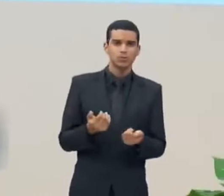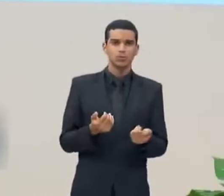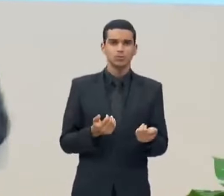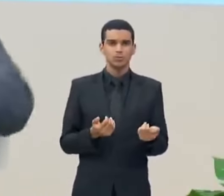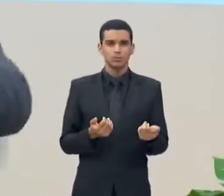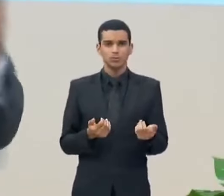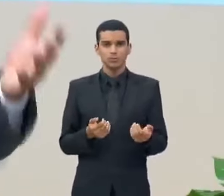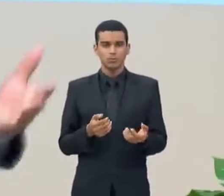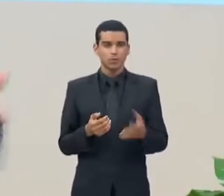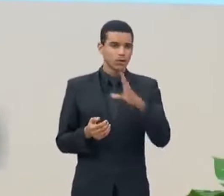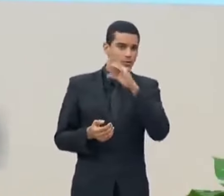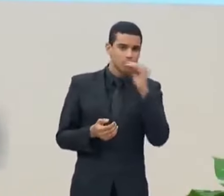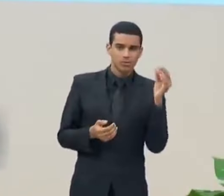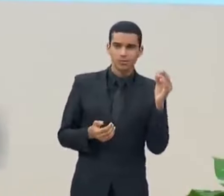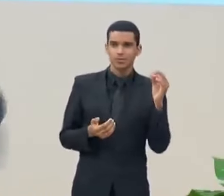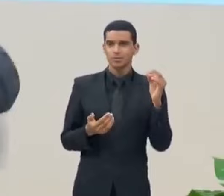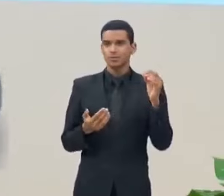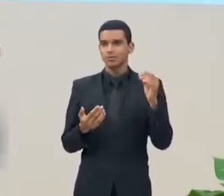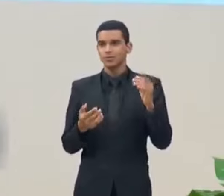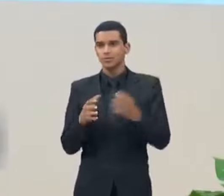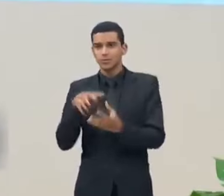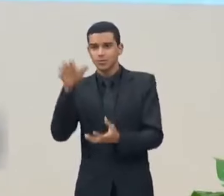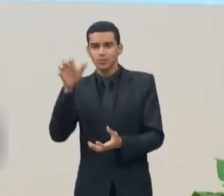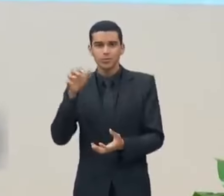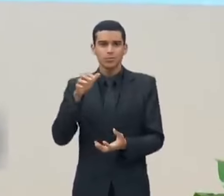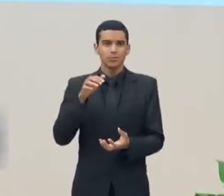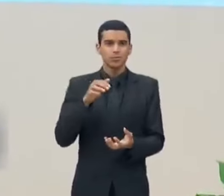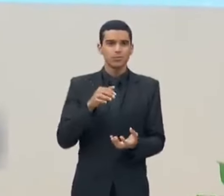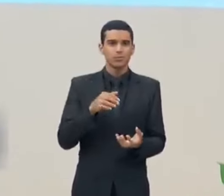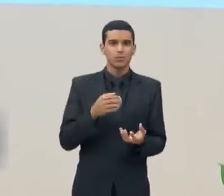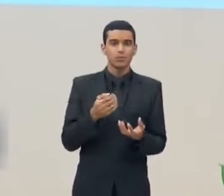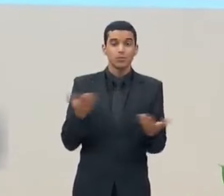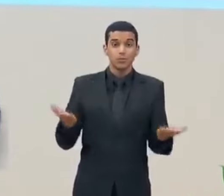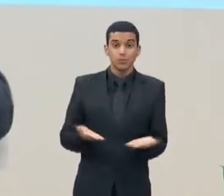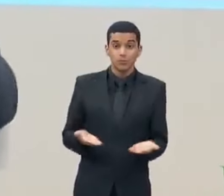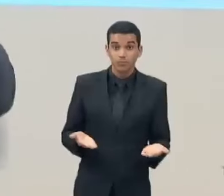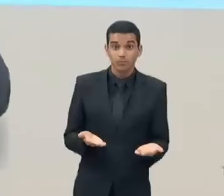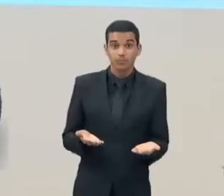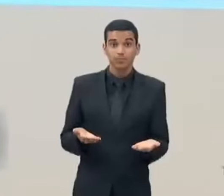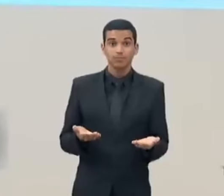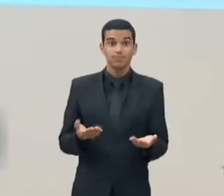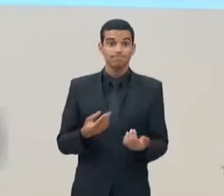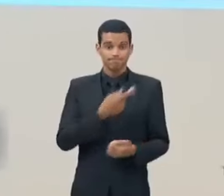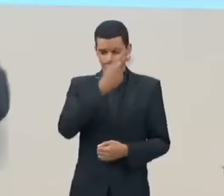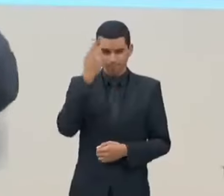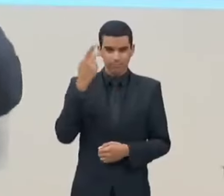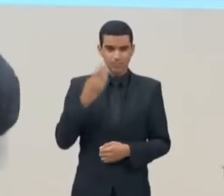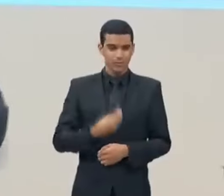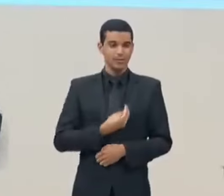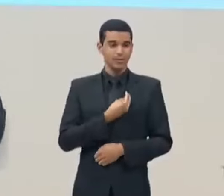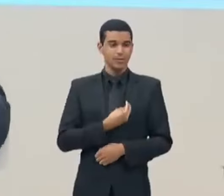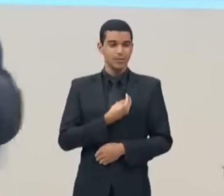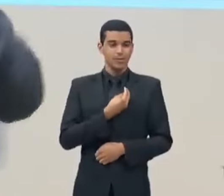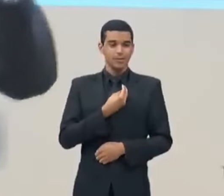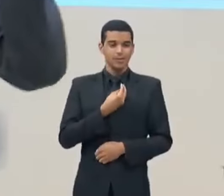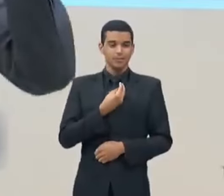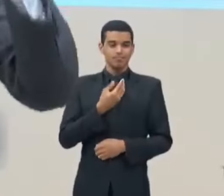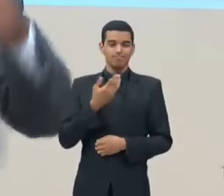jovens, adolescentes, idosos, que hoje vivem uma